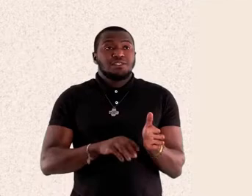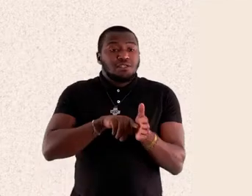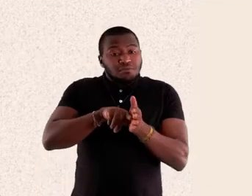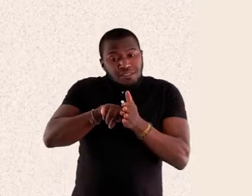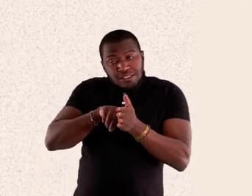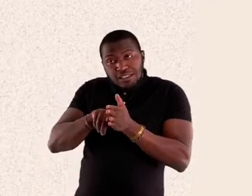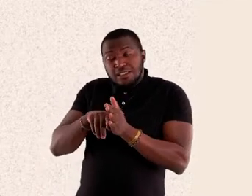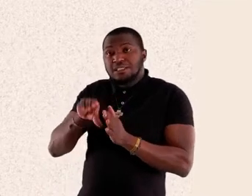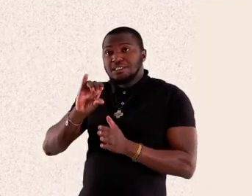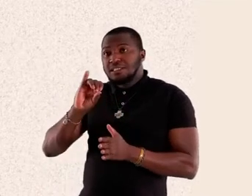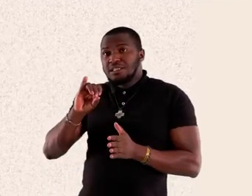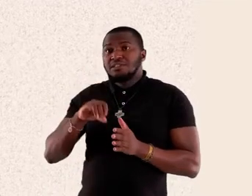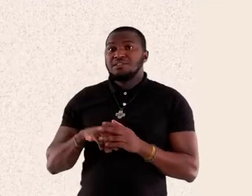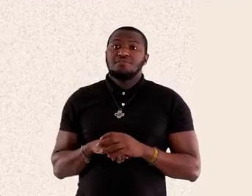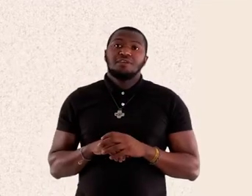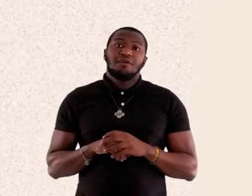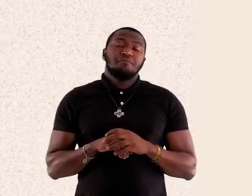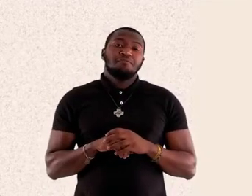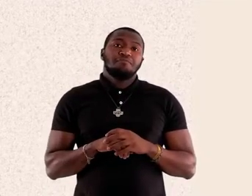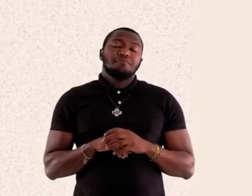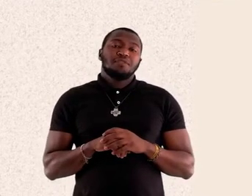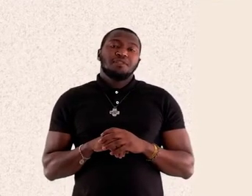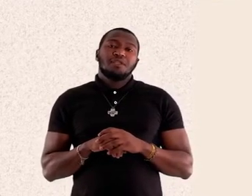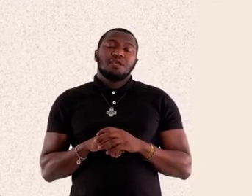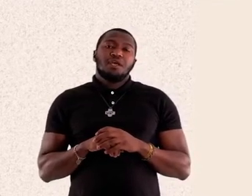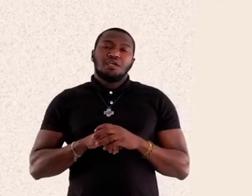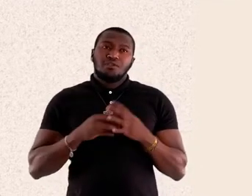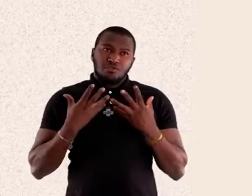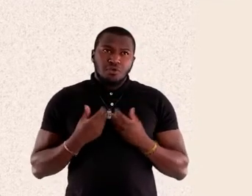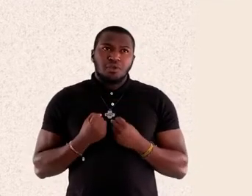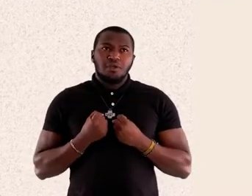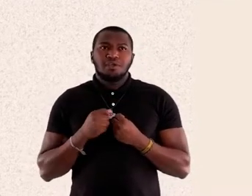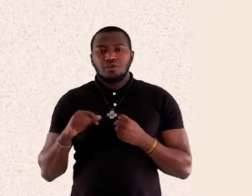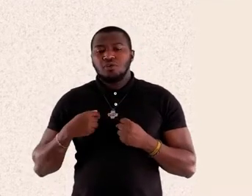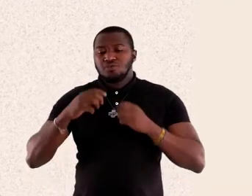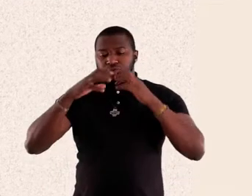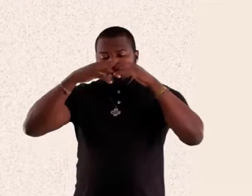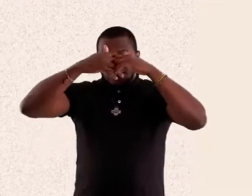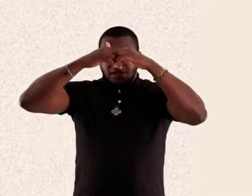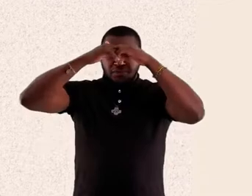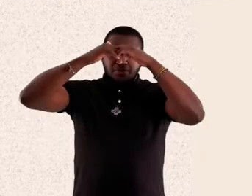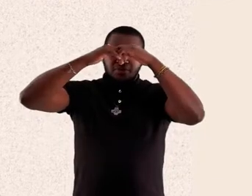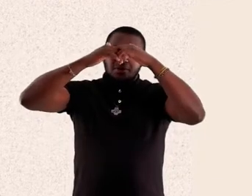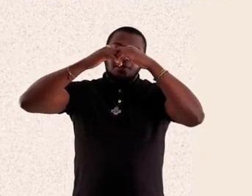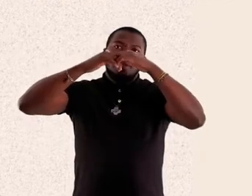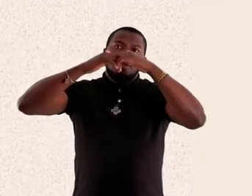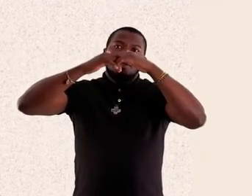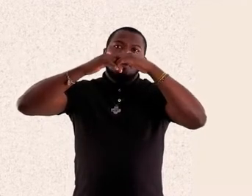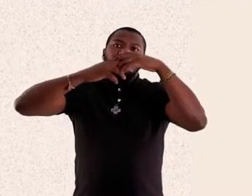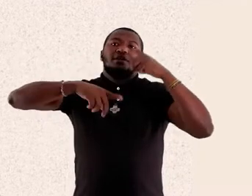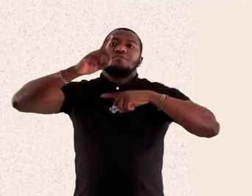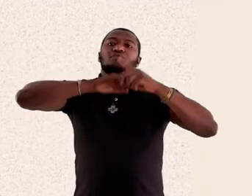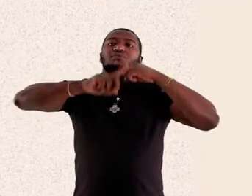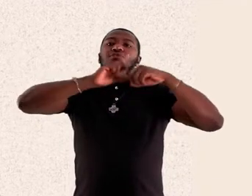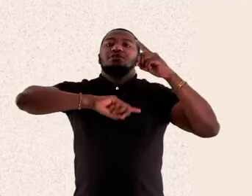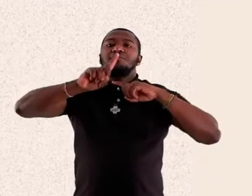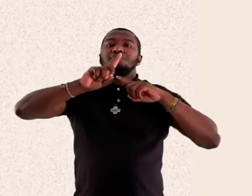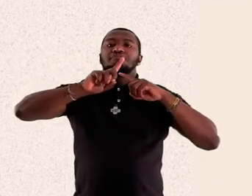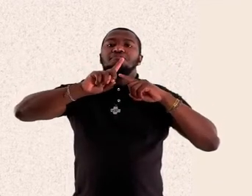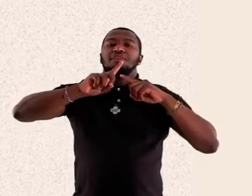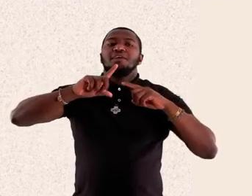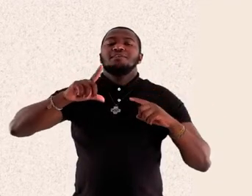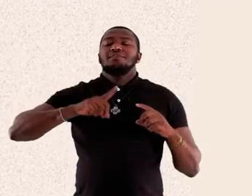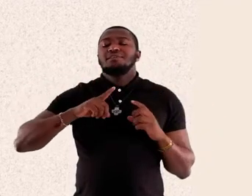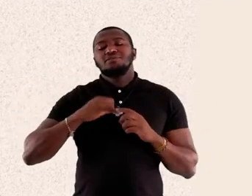que que tem sido bem acolhida é de que o nosso cérebro é na na nossa evolução isso